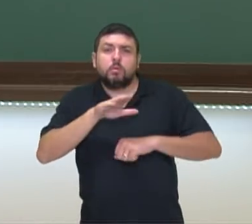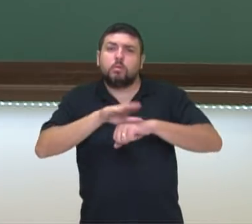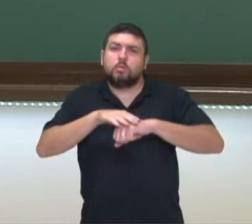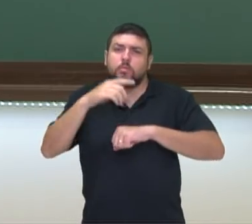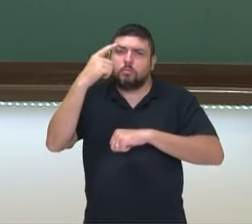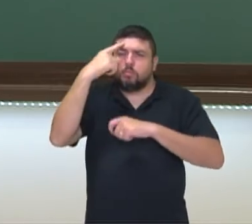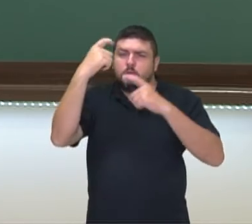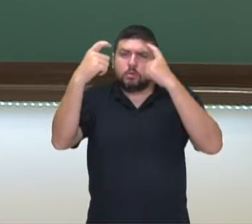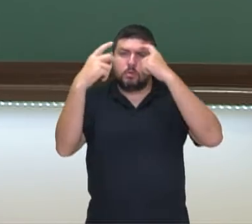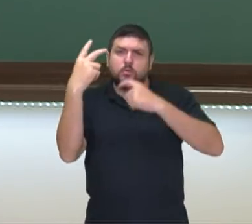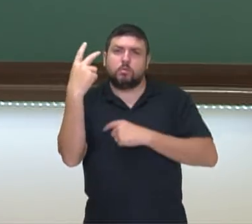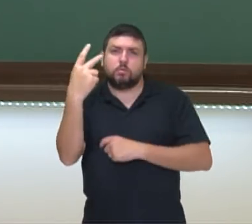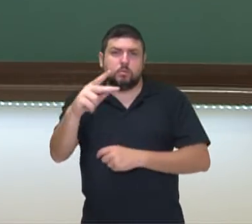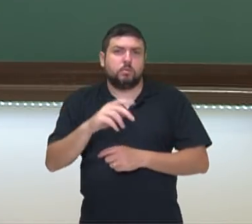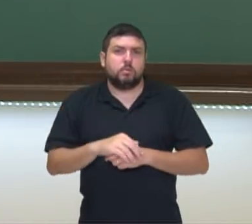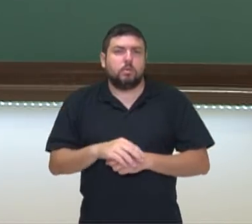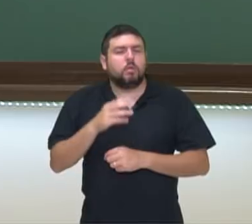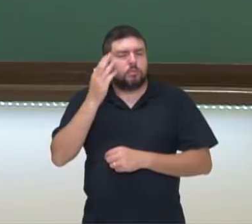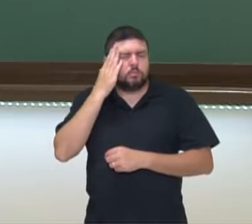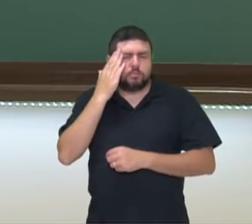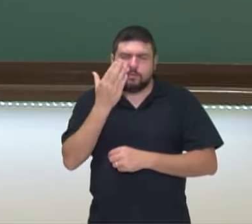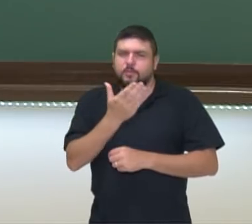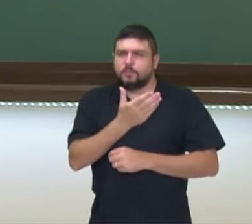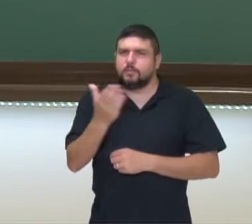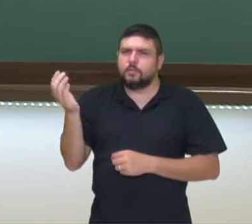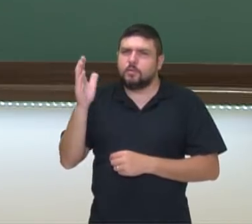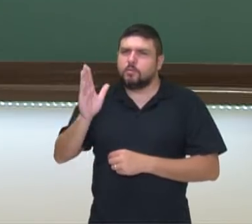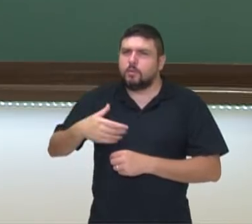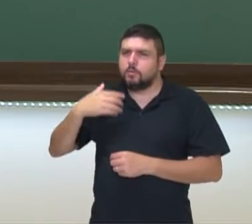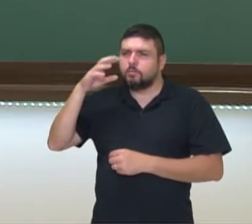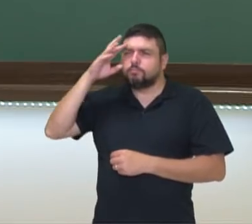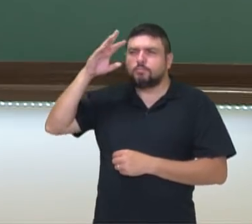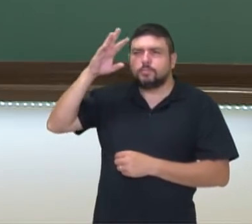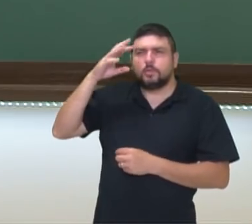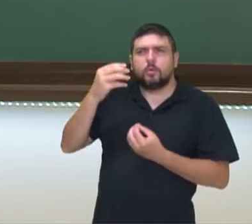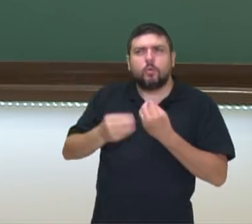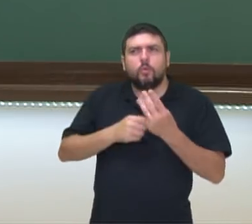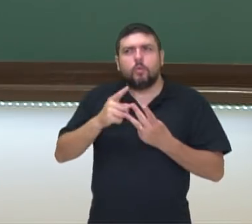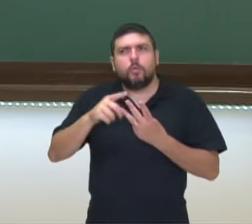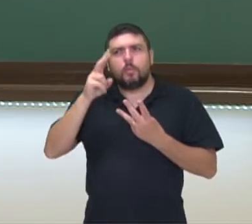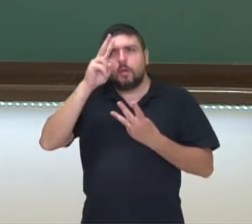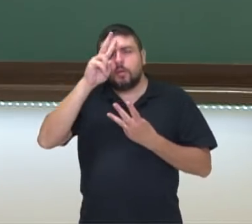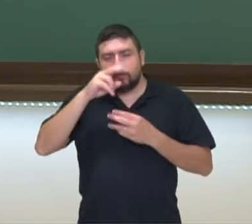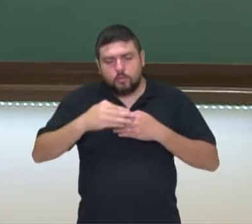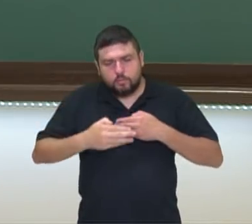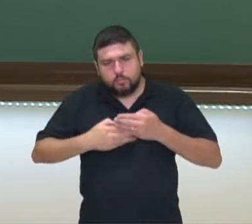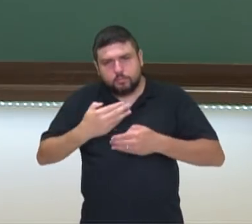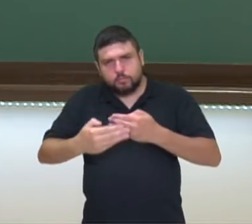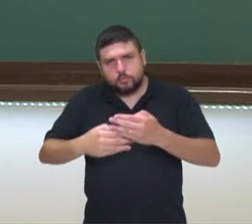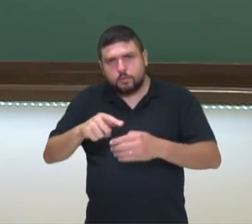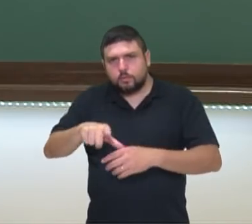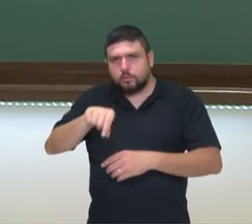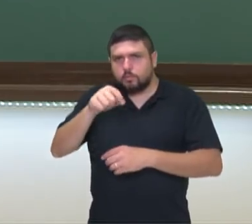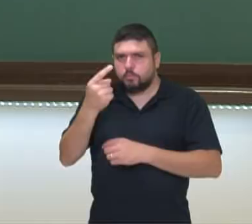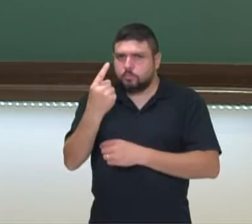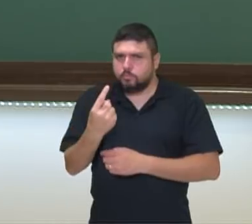criatividade. Garanto que você já pensou em como continuar cada uma das propostas. Basta escolher apenas